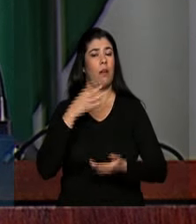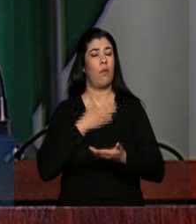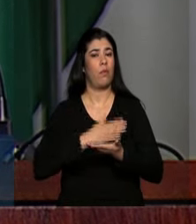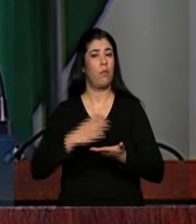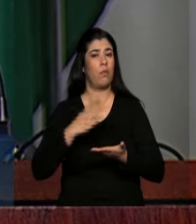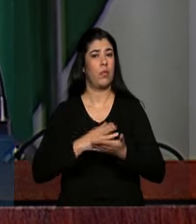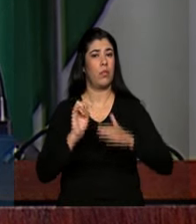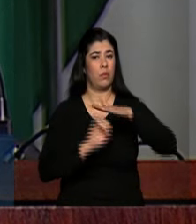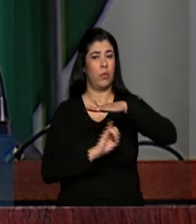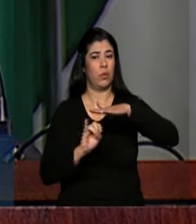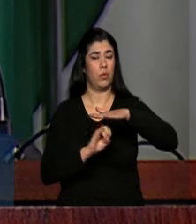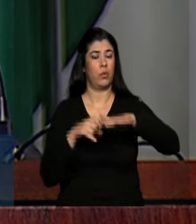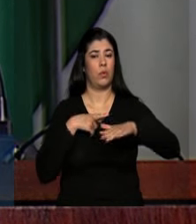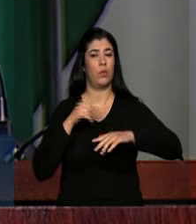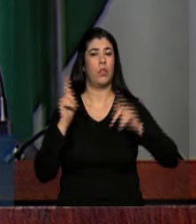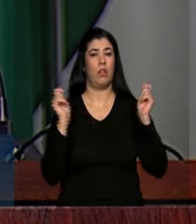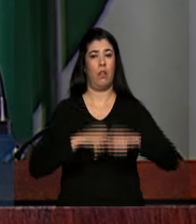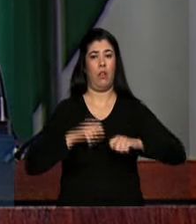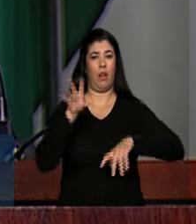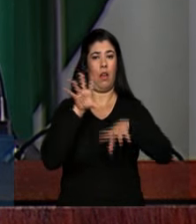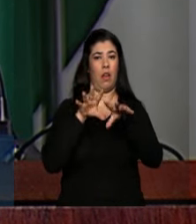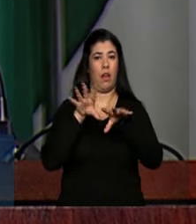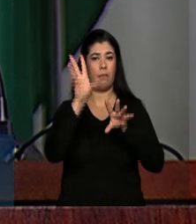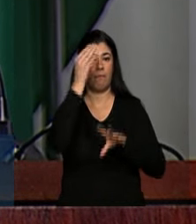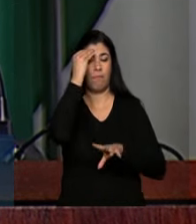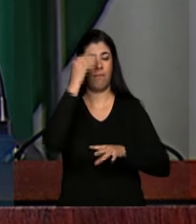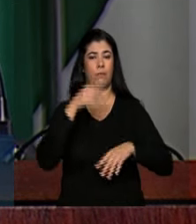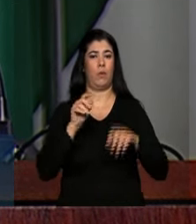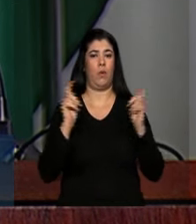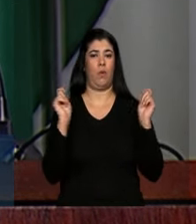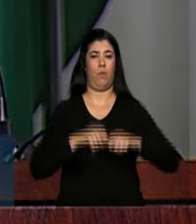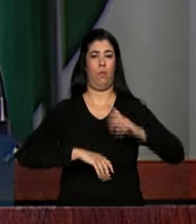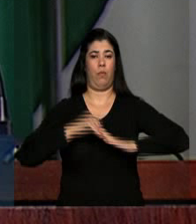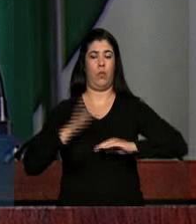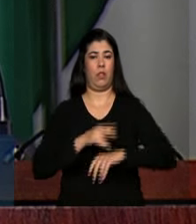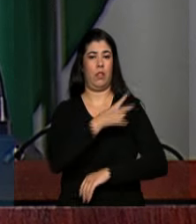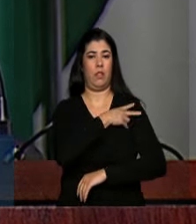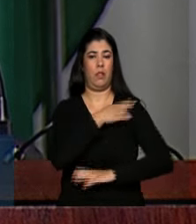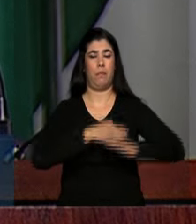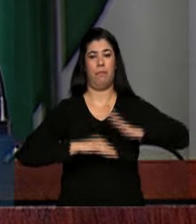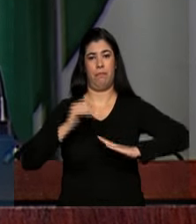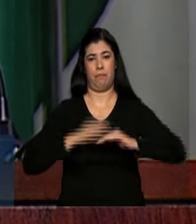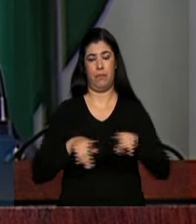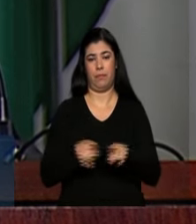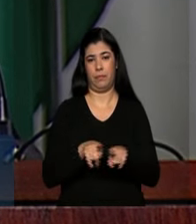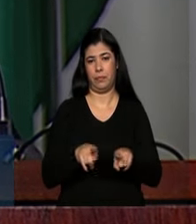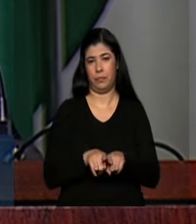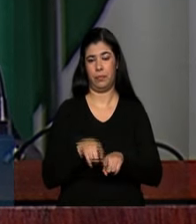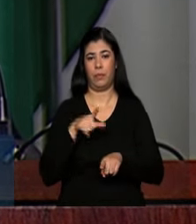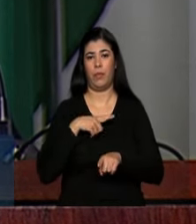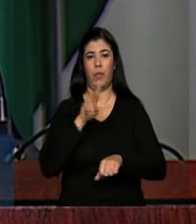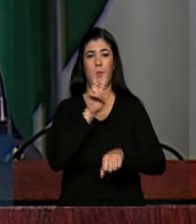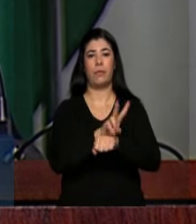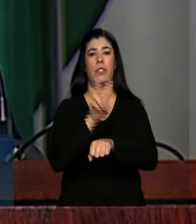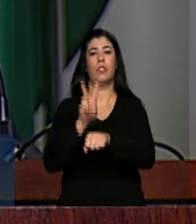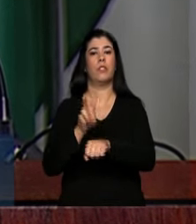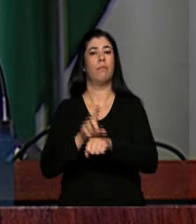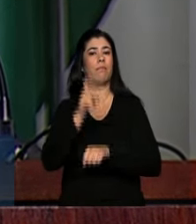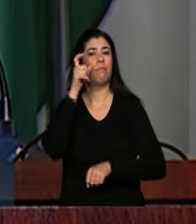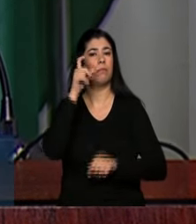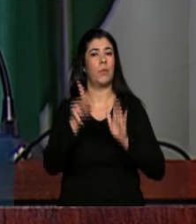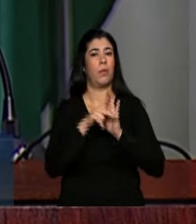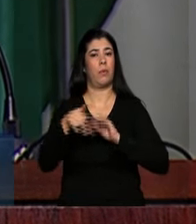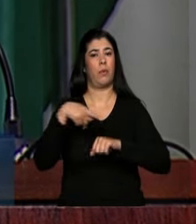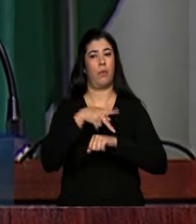a adquirir as competências técnicas indispensáveis ao exercício de nossa profissão e à defesa dos interesses do